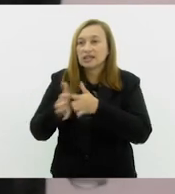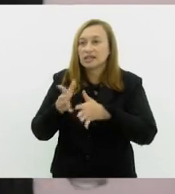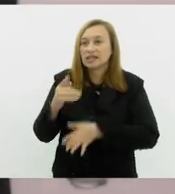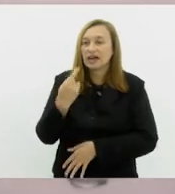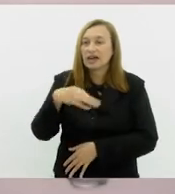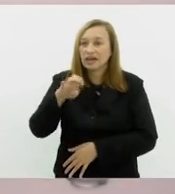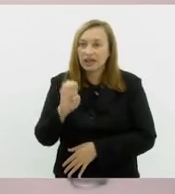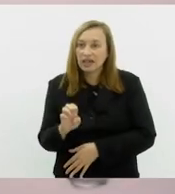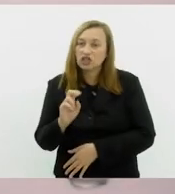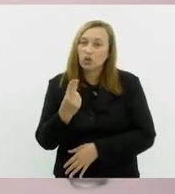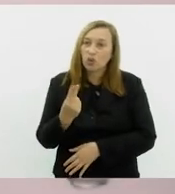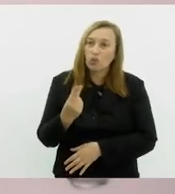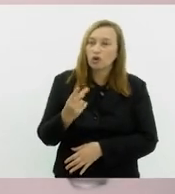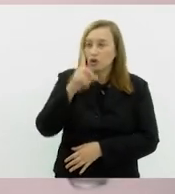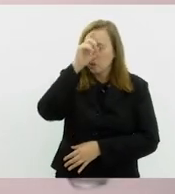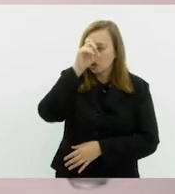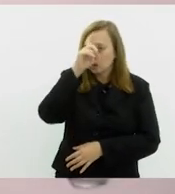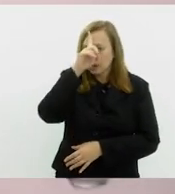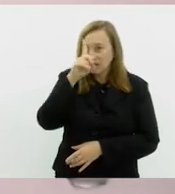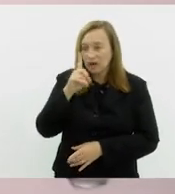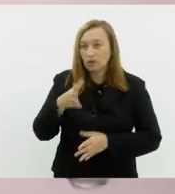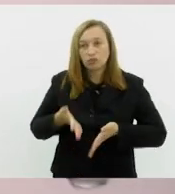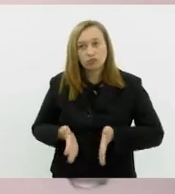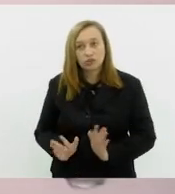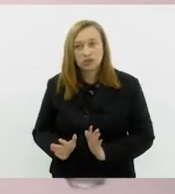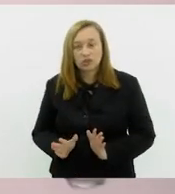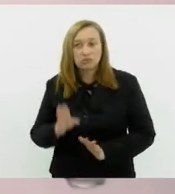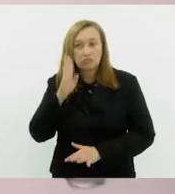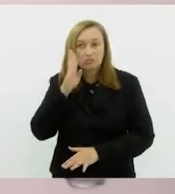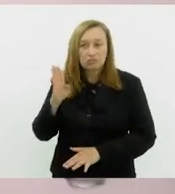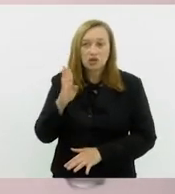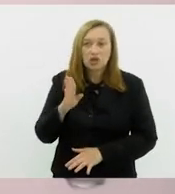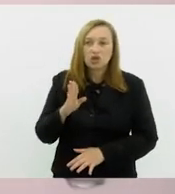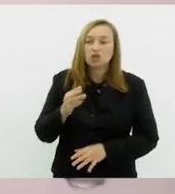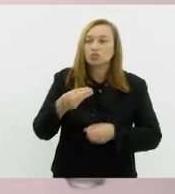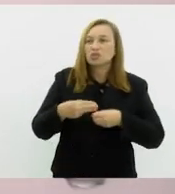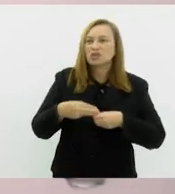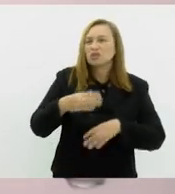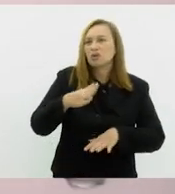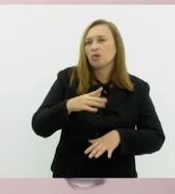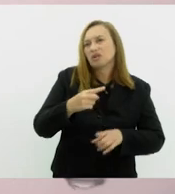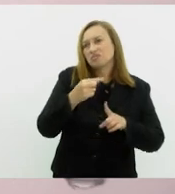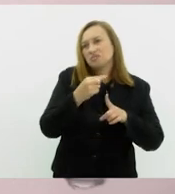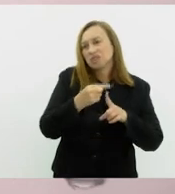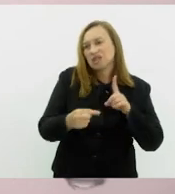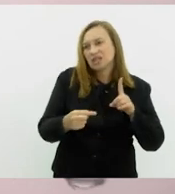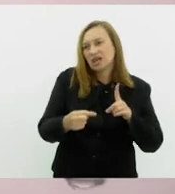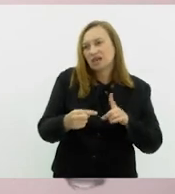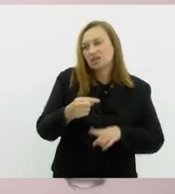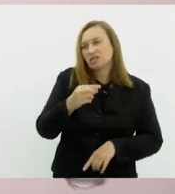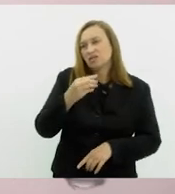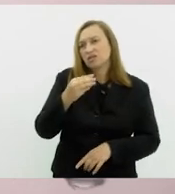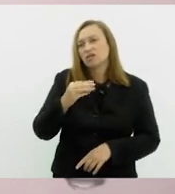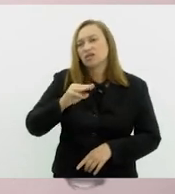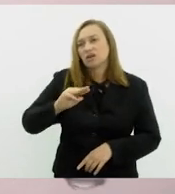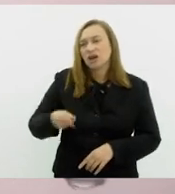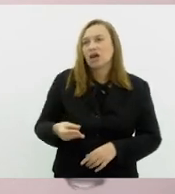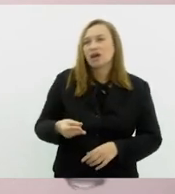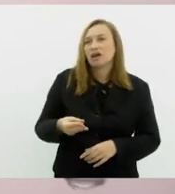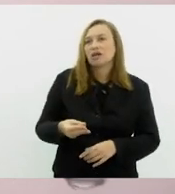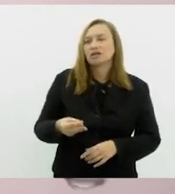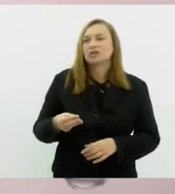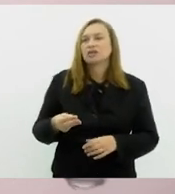a uma maternidade municipal num município de quase 500.000 de habitantes. Então, esse acesso à política pública, que